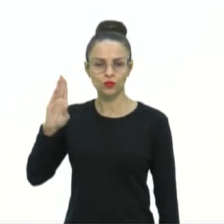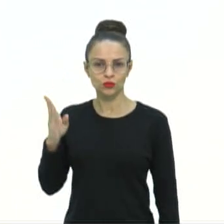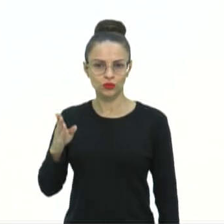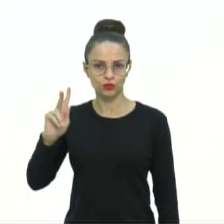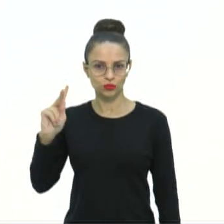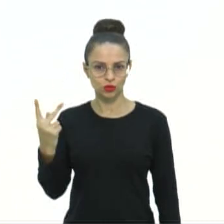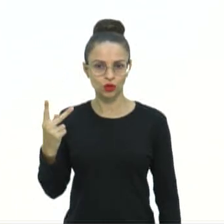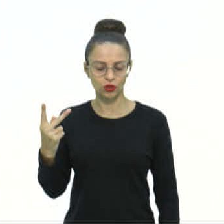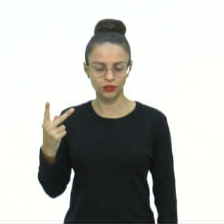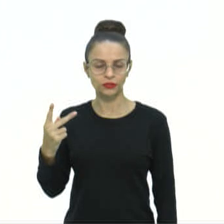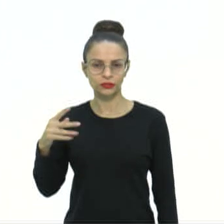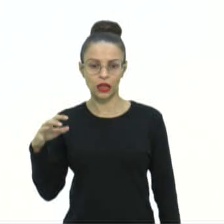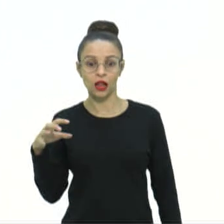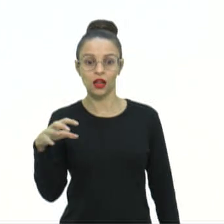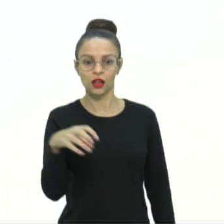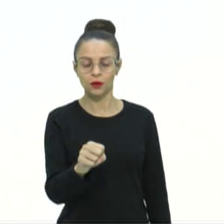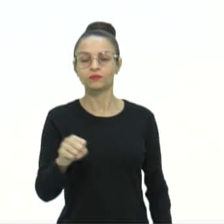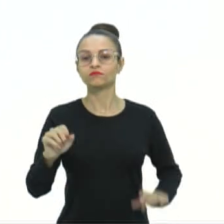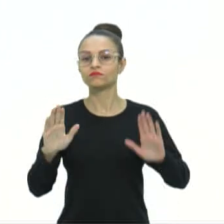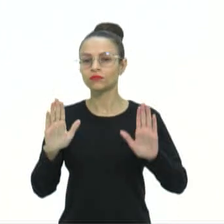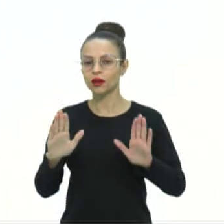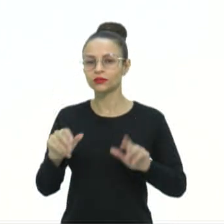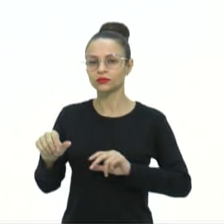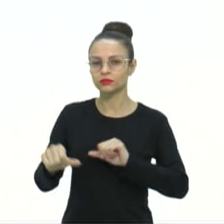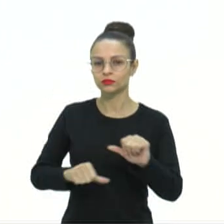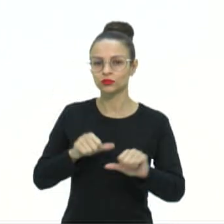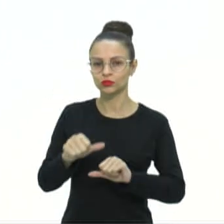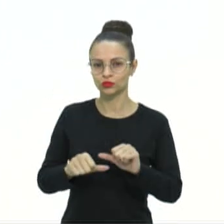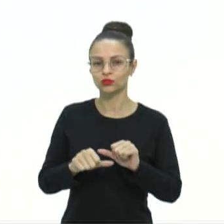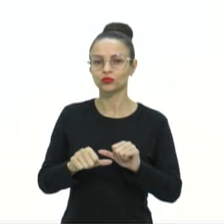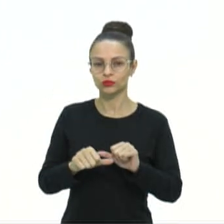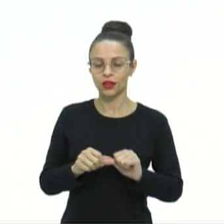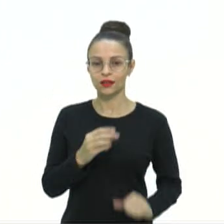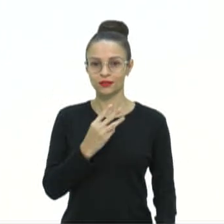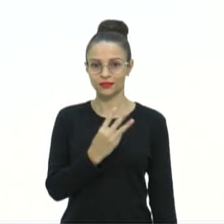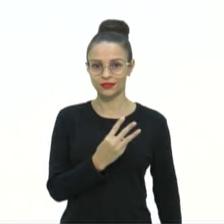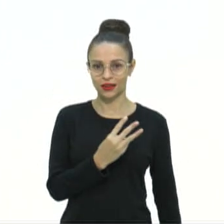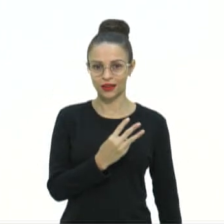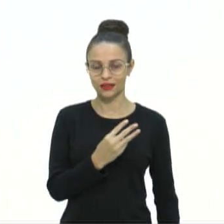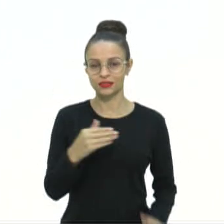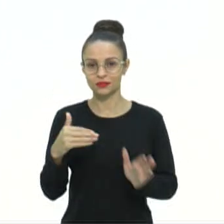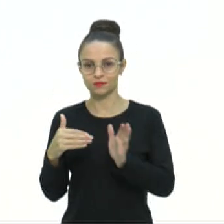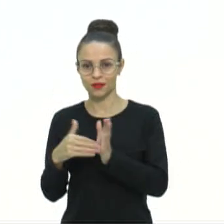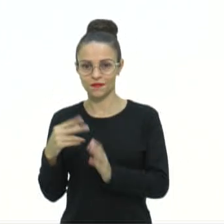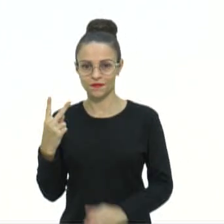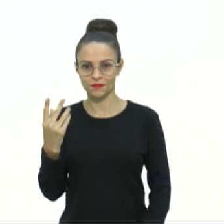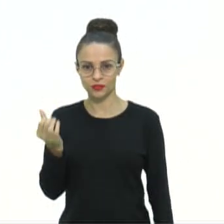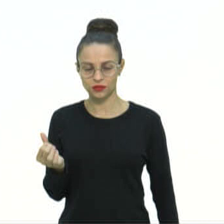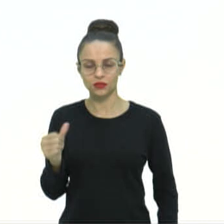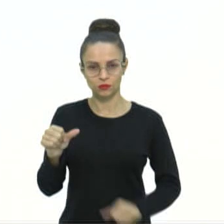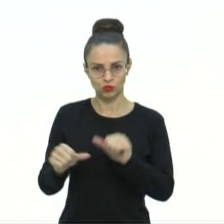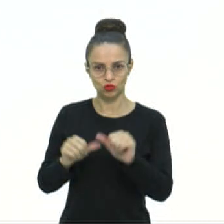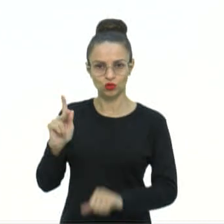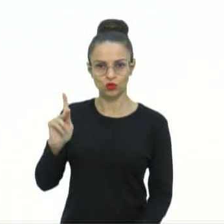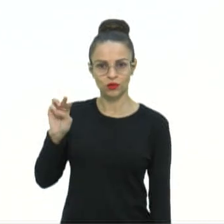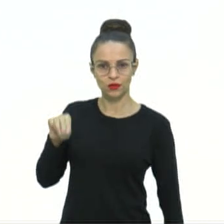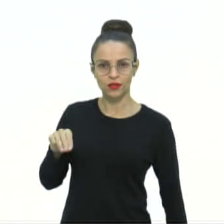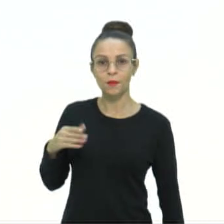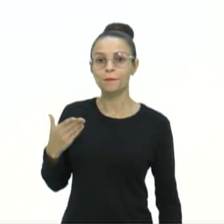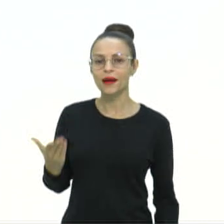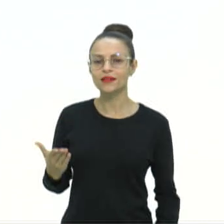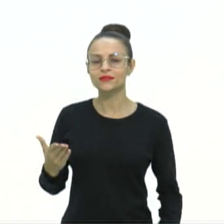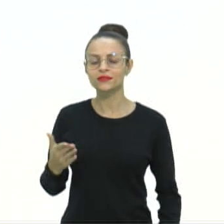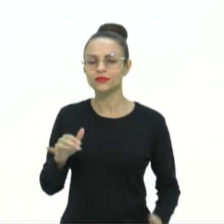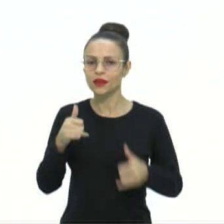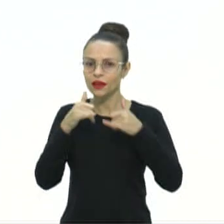ao atacar uma presa. Ao ter a sua velocidade de 3 km por hora para 26, a energia